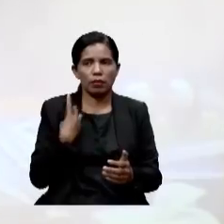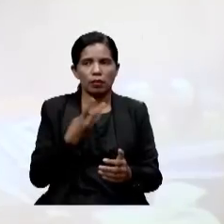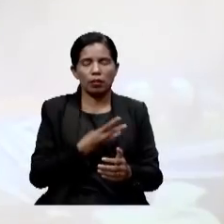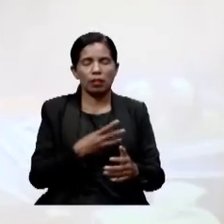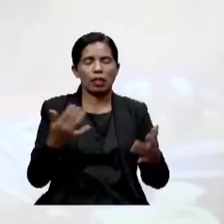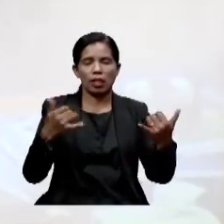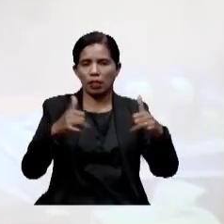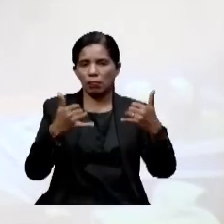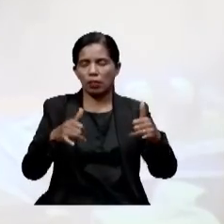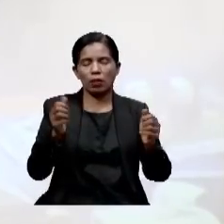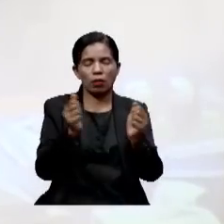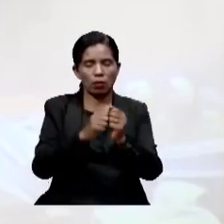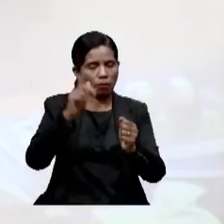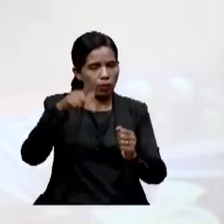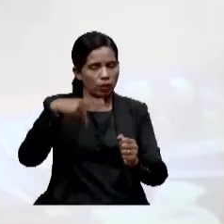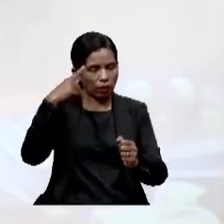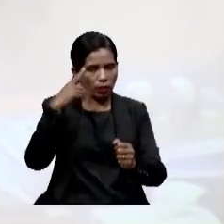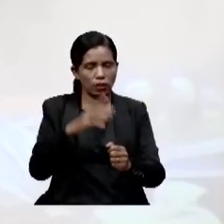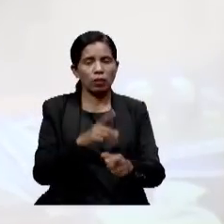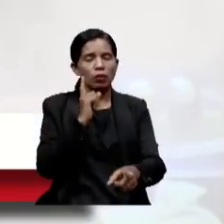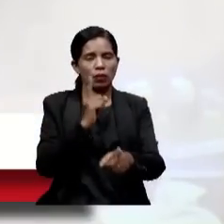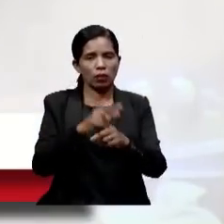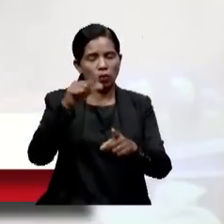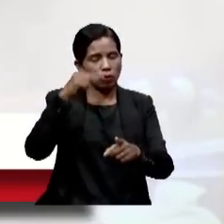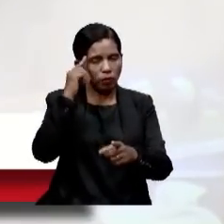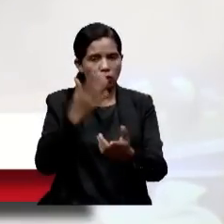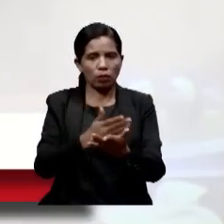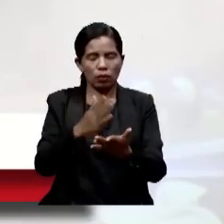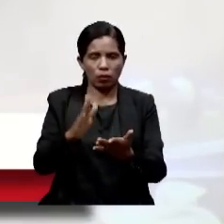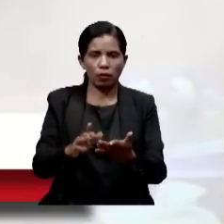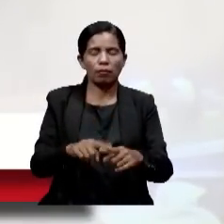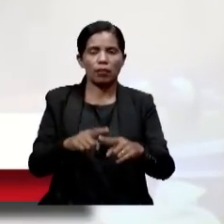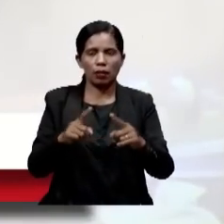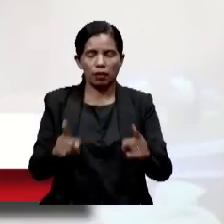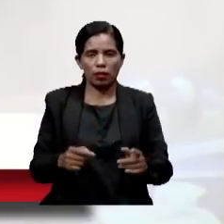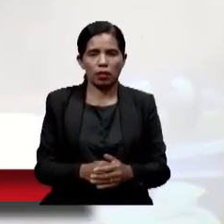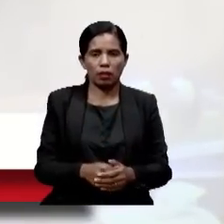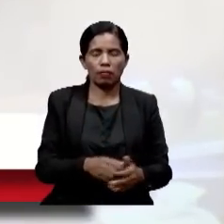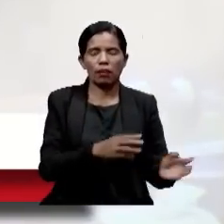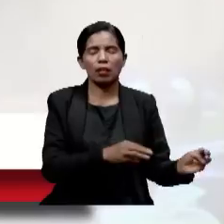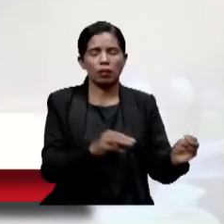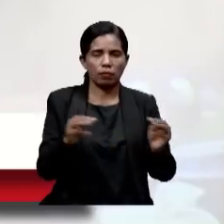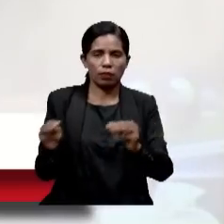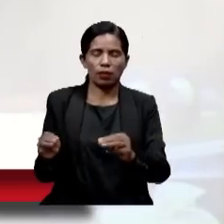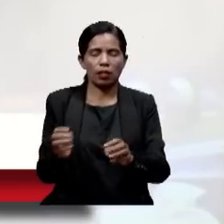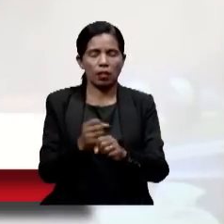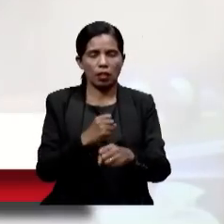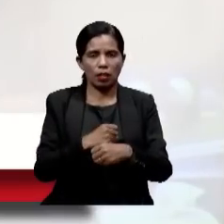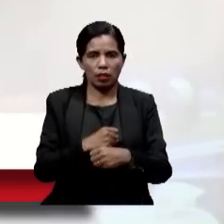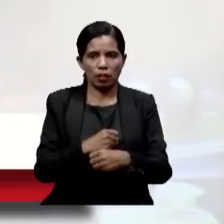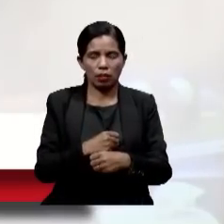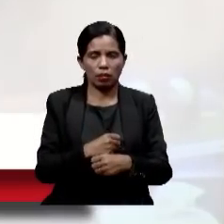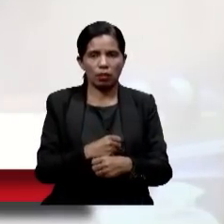ho politica halimar ho povo. Tu ilo si governa sosa balo, maibe balo ma mobiliza politiza falihane, nema problema. Povo,